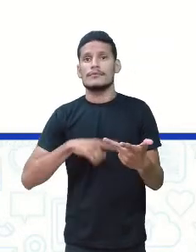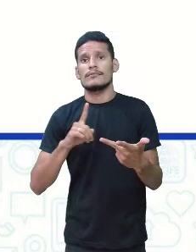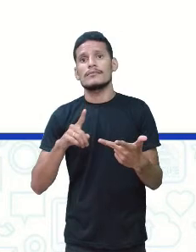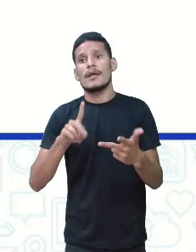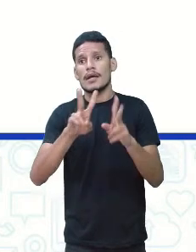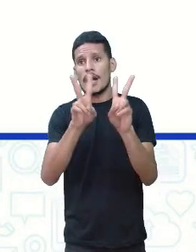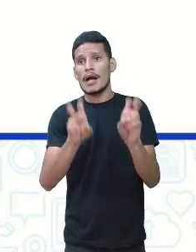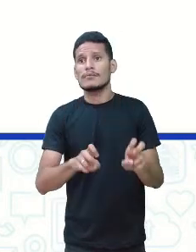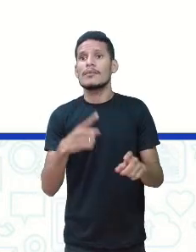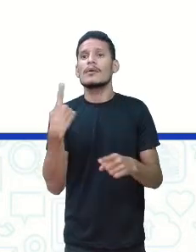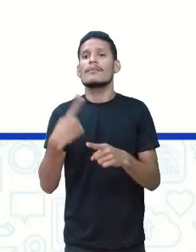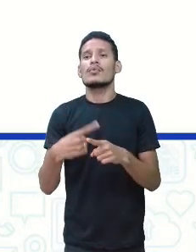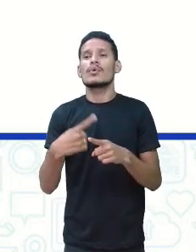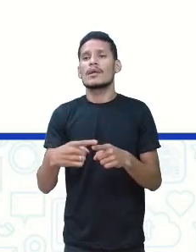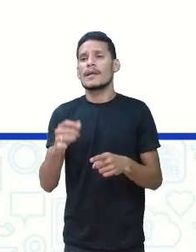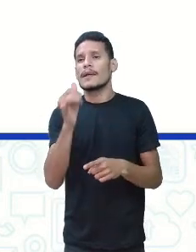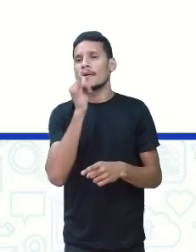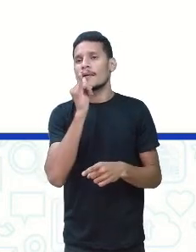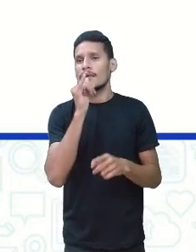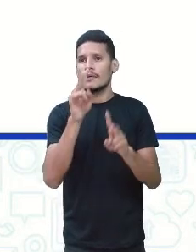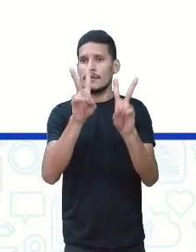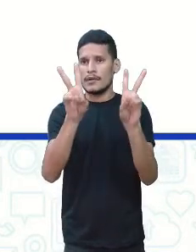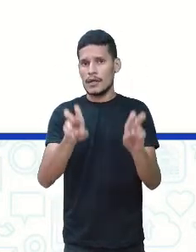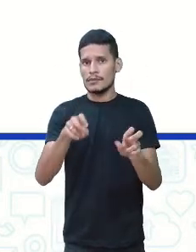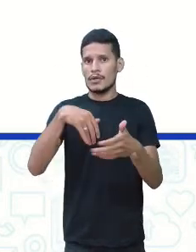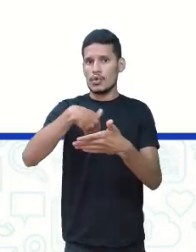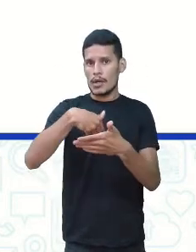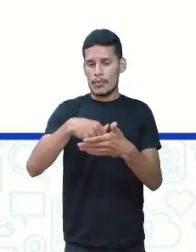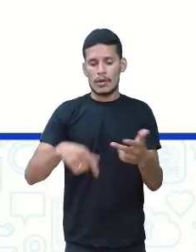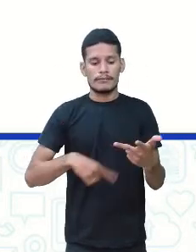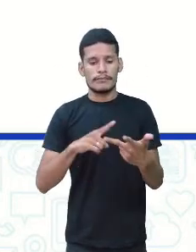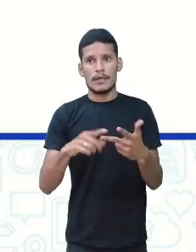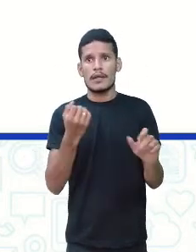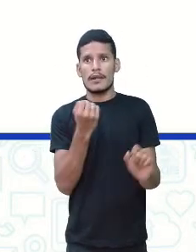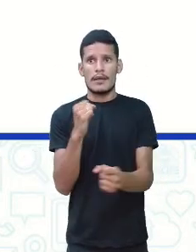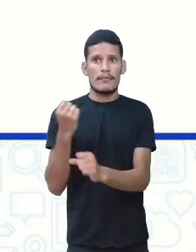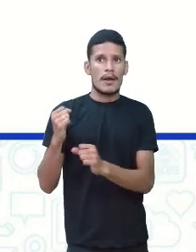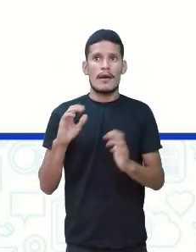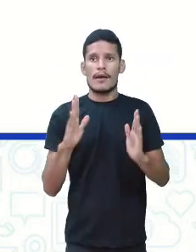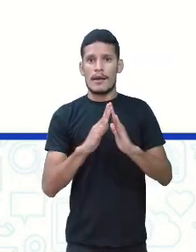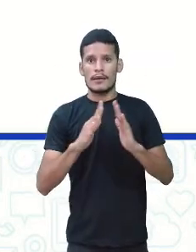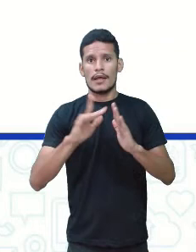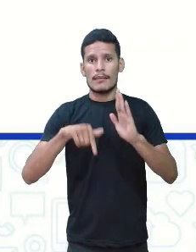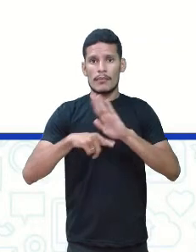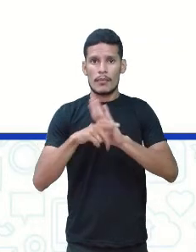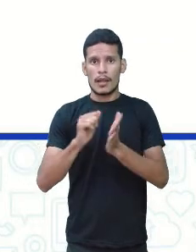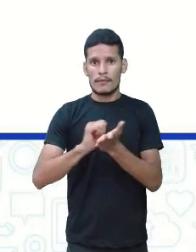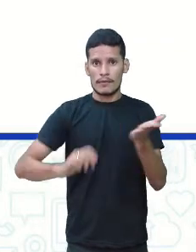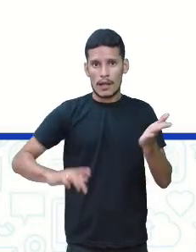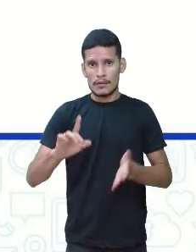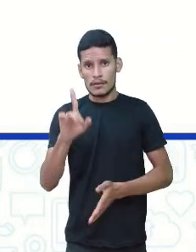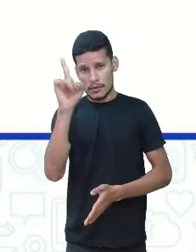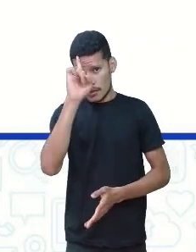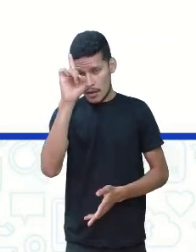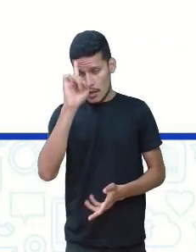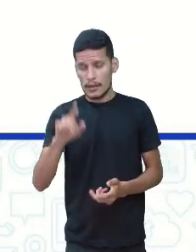vou dizer o porquê tá aí jogar bola. Limpar a casa, né, que é uma atividade diária, como eu falei.